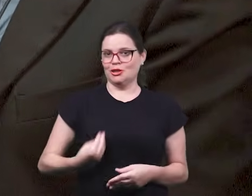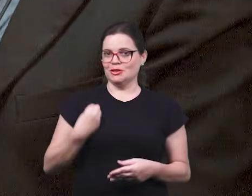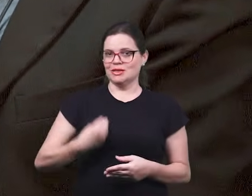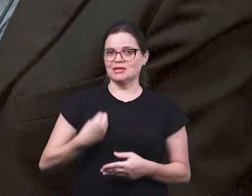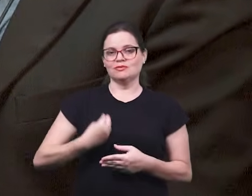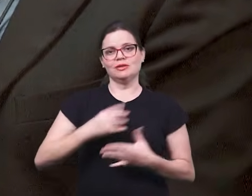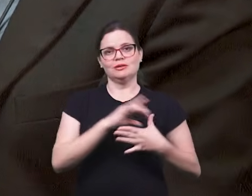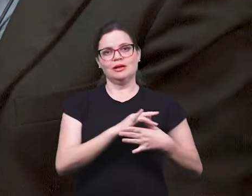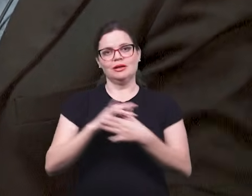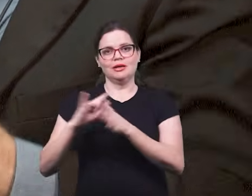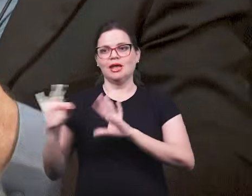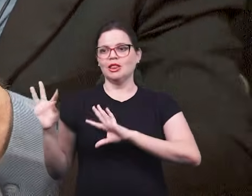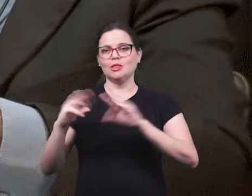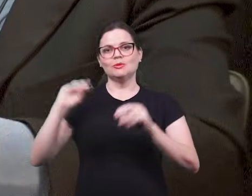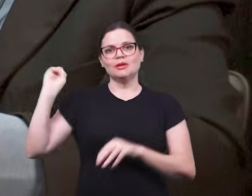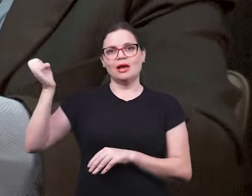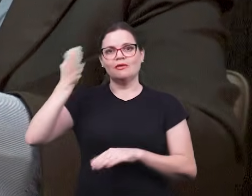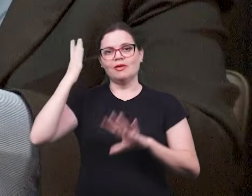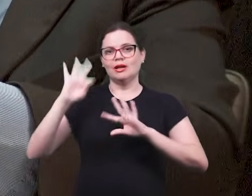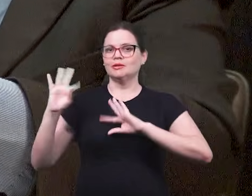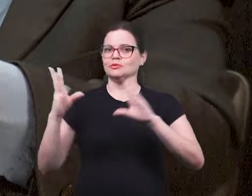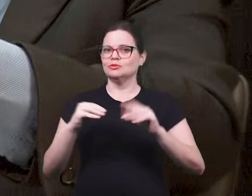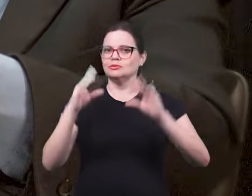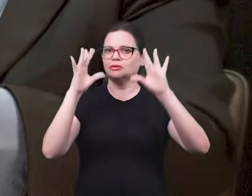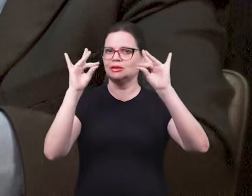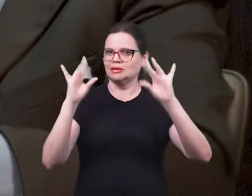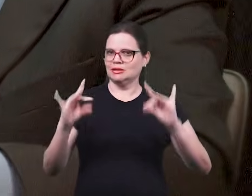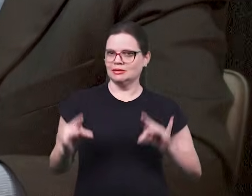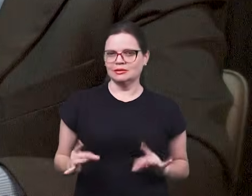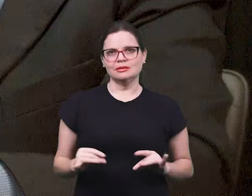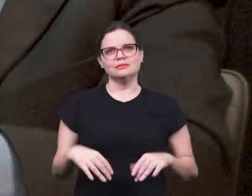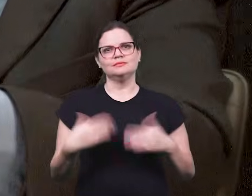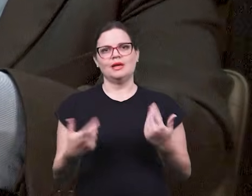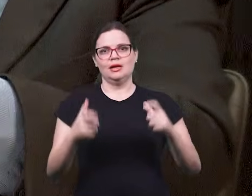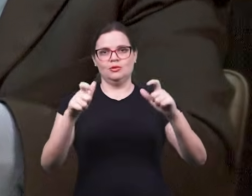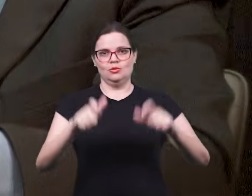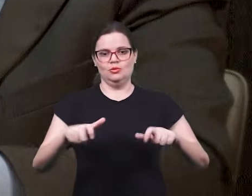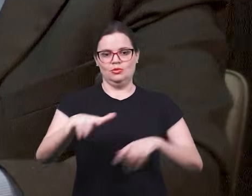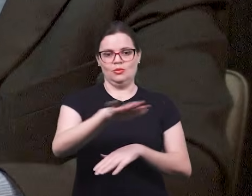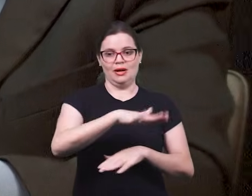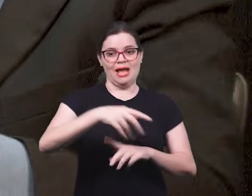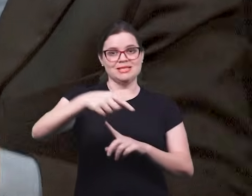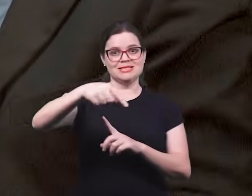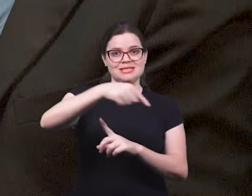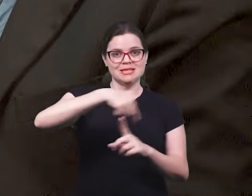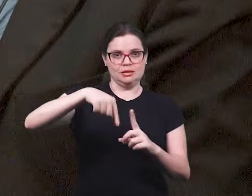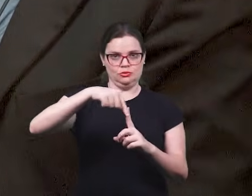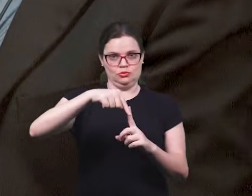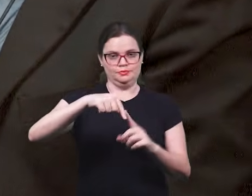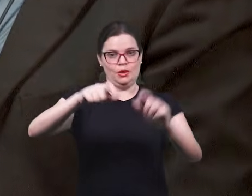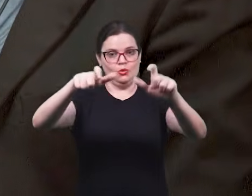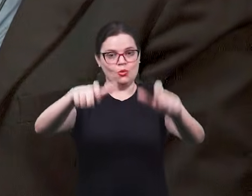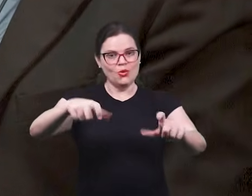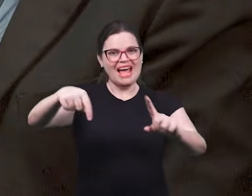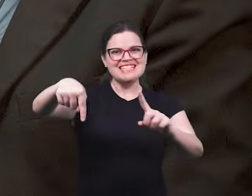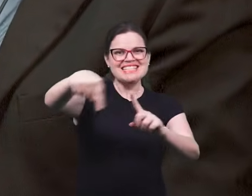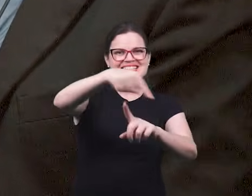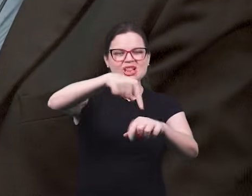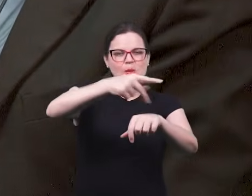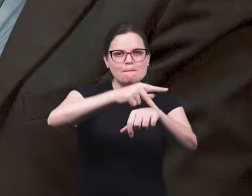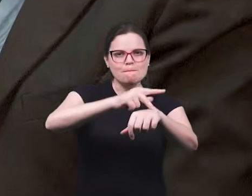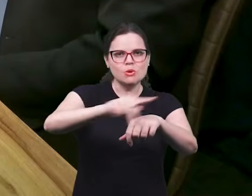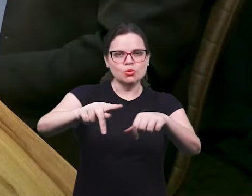à eternidade. Então esse era o lugar do santo. Nós falamos do